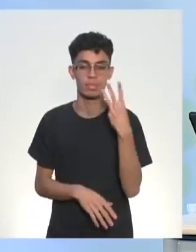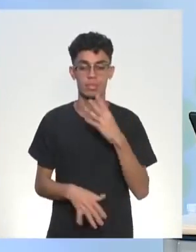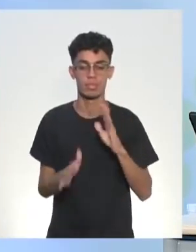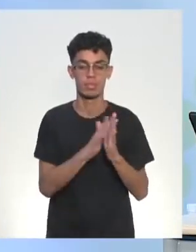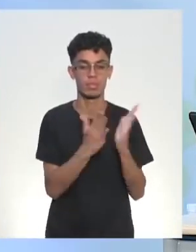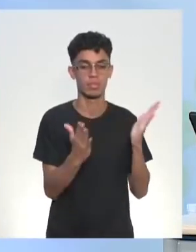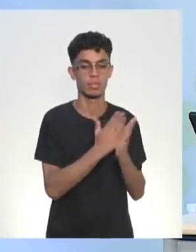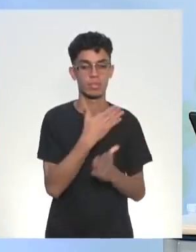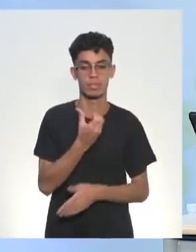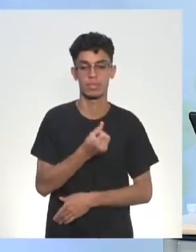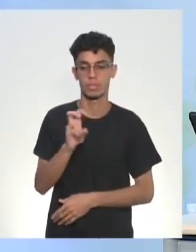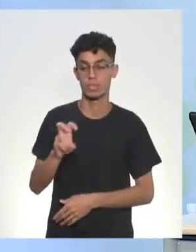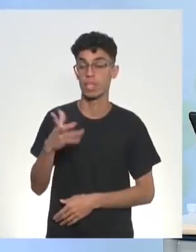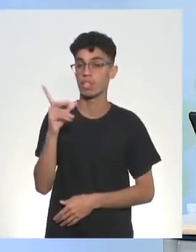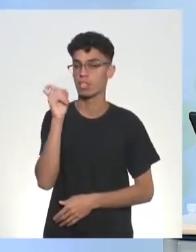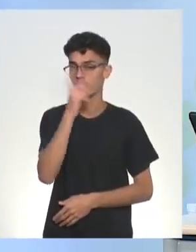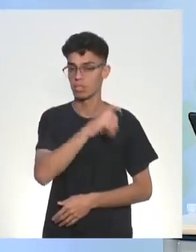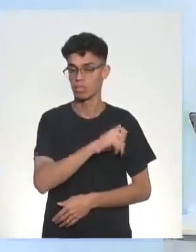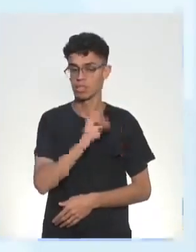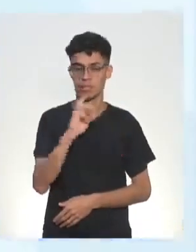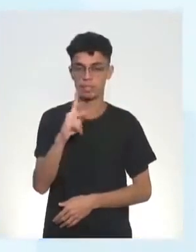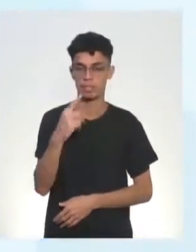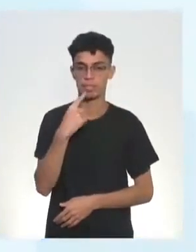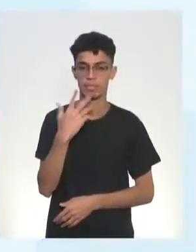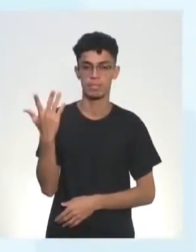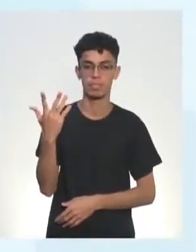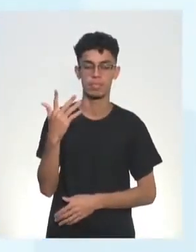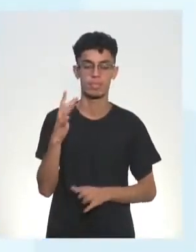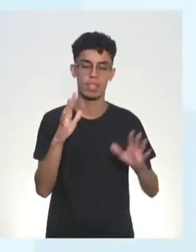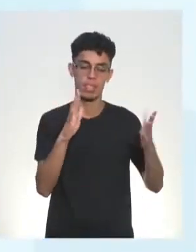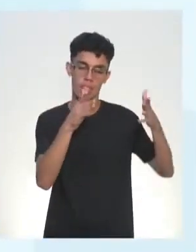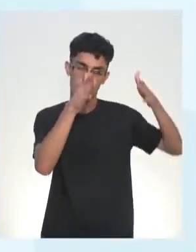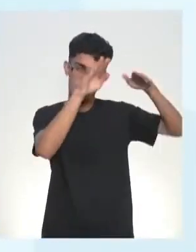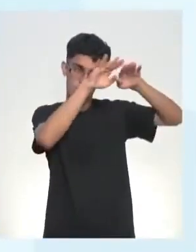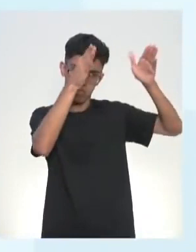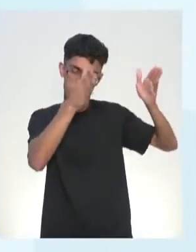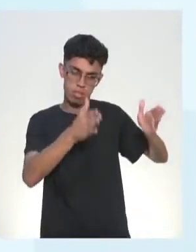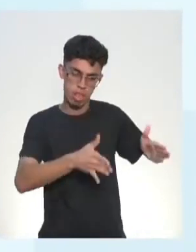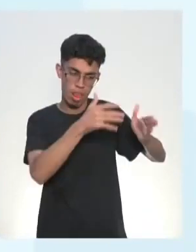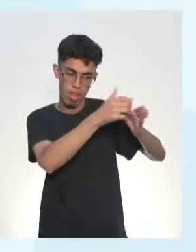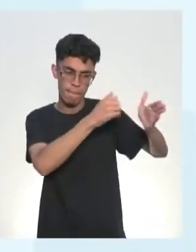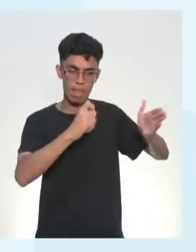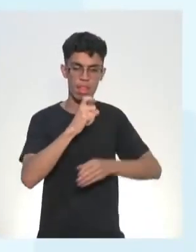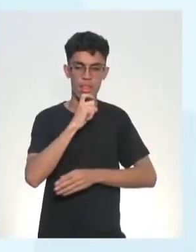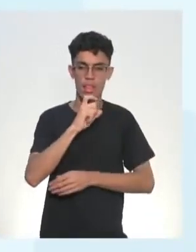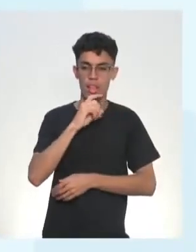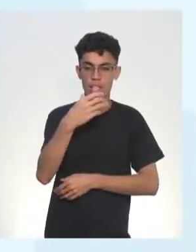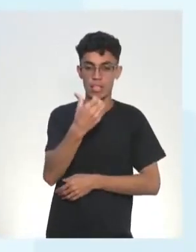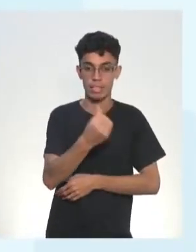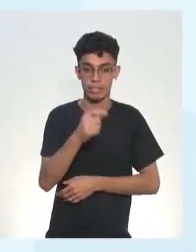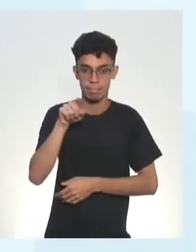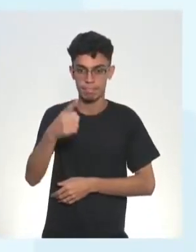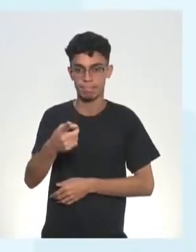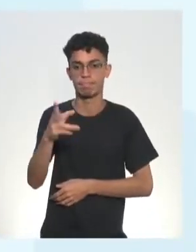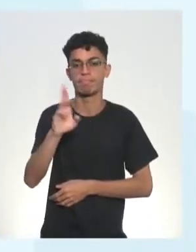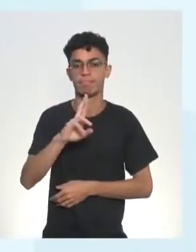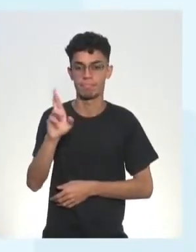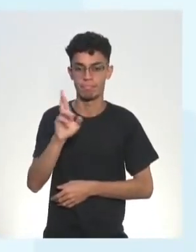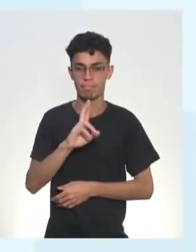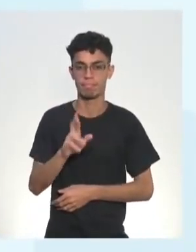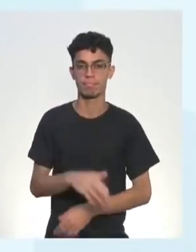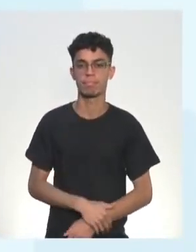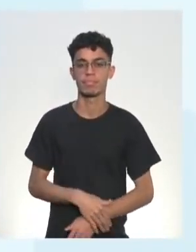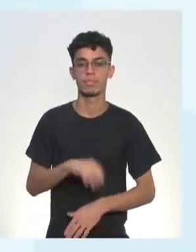página 65. Agora eu vou complicar um pouquinho, tá bom? Uma geladeira custa R$ 6.000. Essa geladeira é boa, hein?